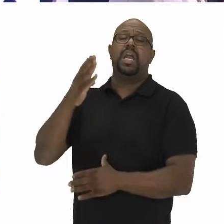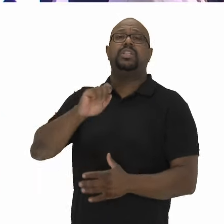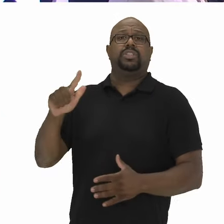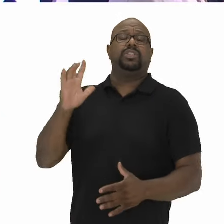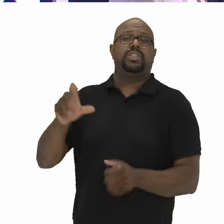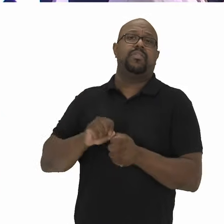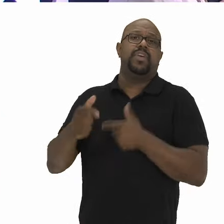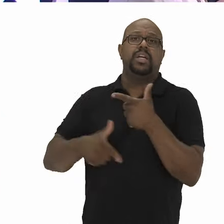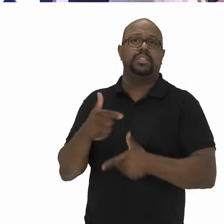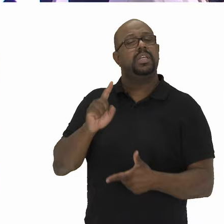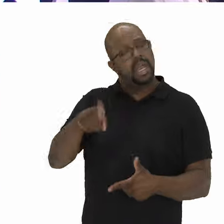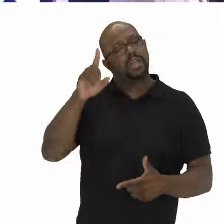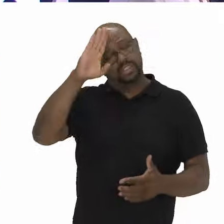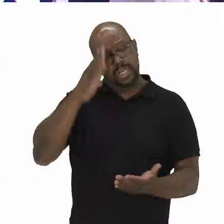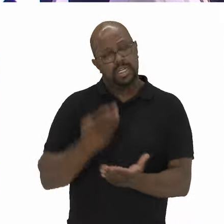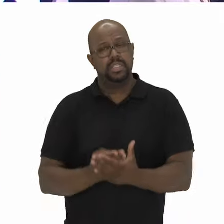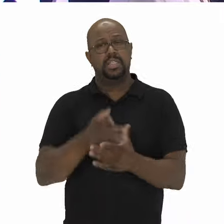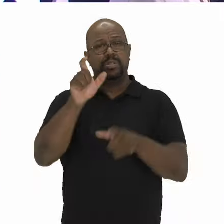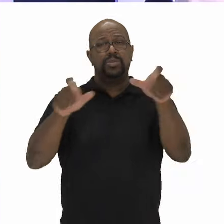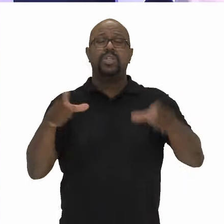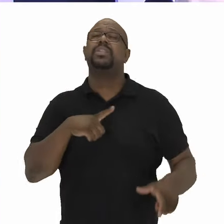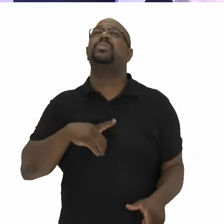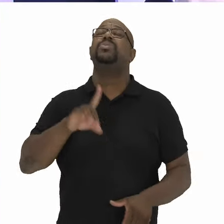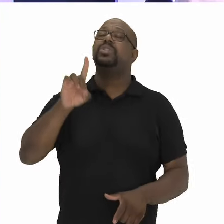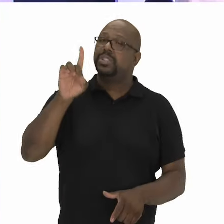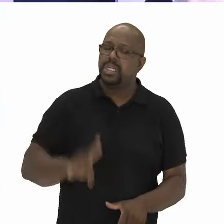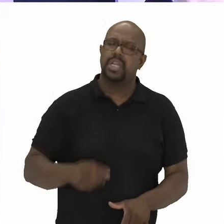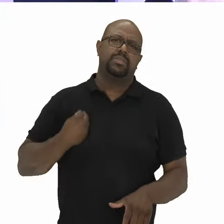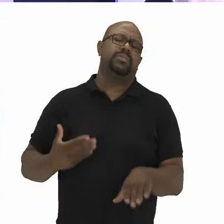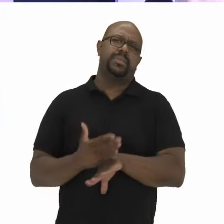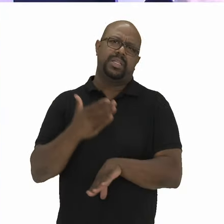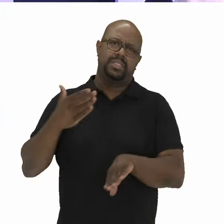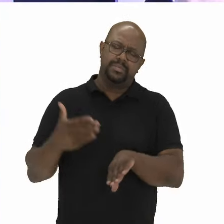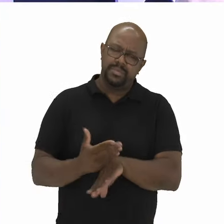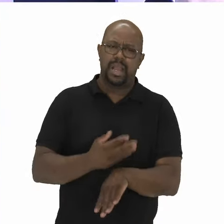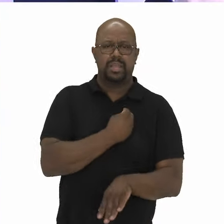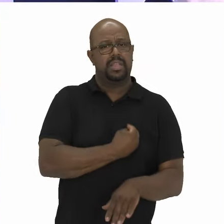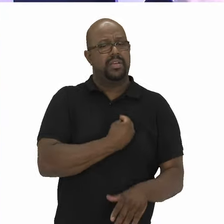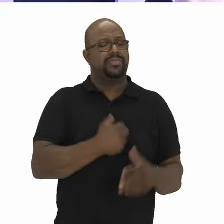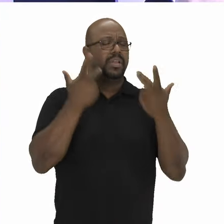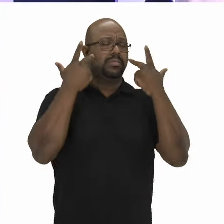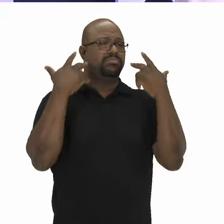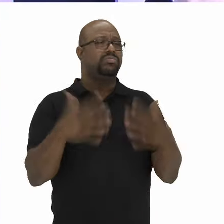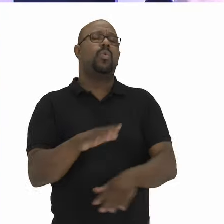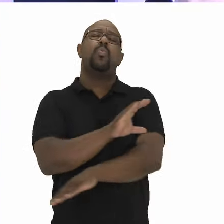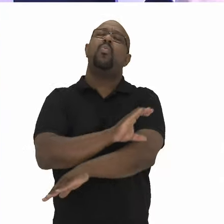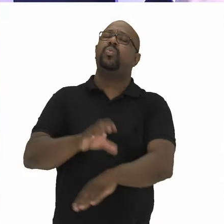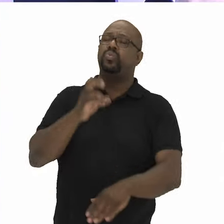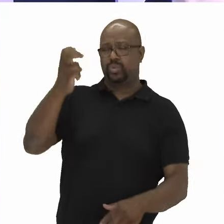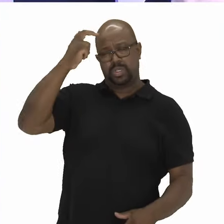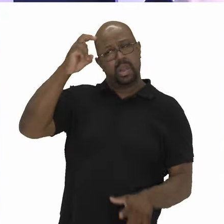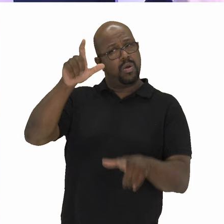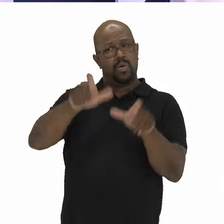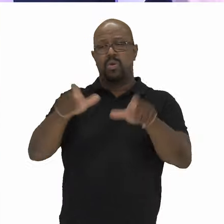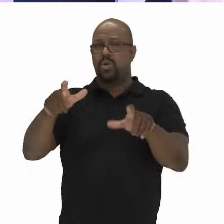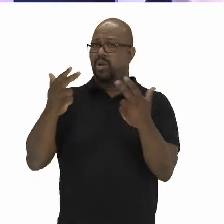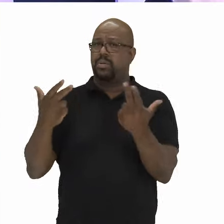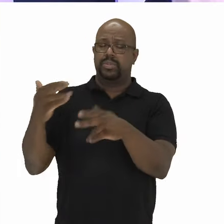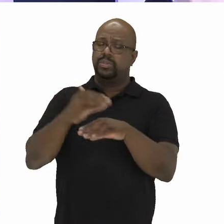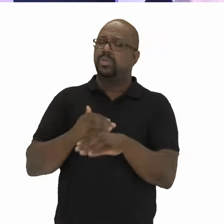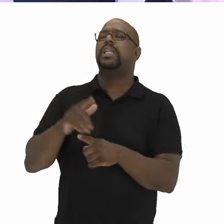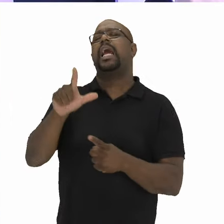fazia porque é isso que a gente acredita as pessoas têm o direito de participar da vida cultural como as demais